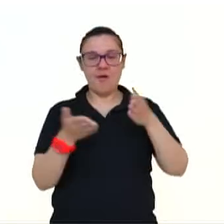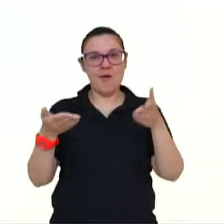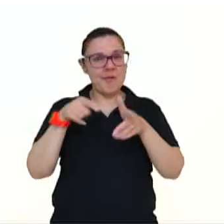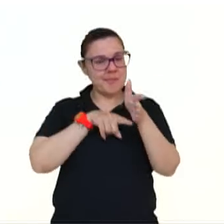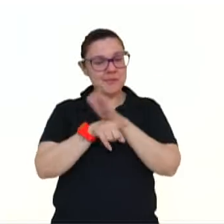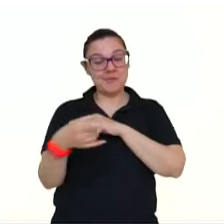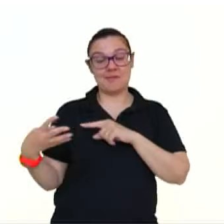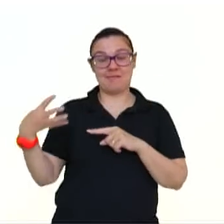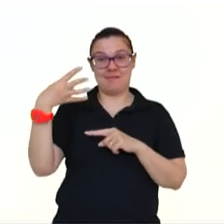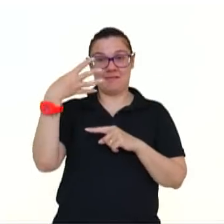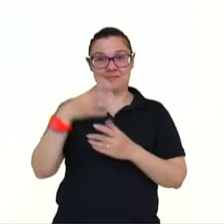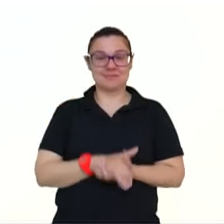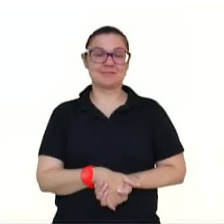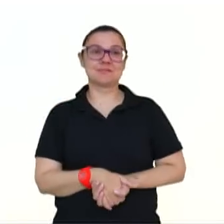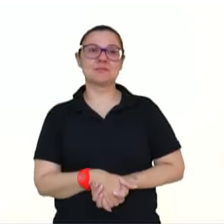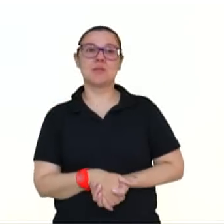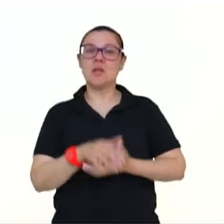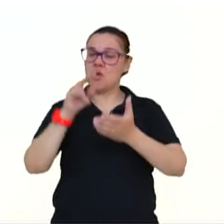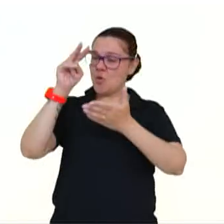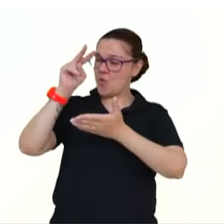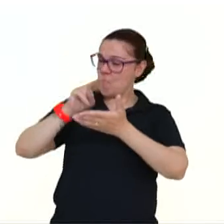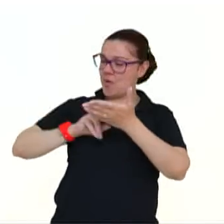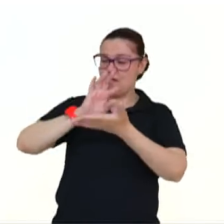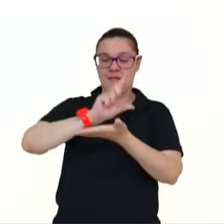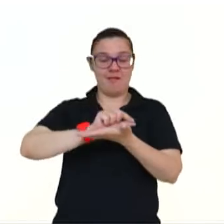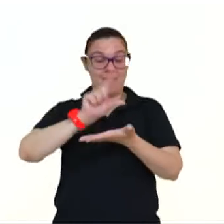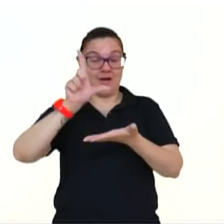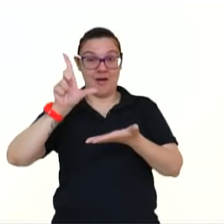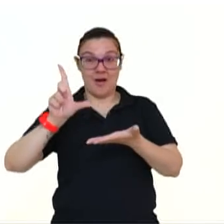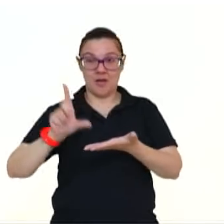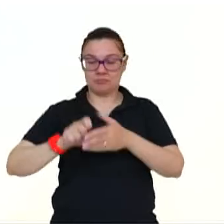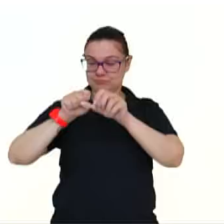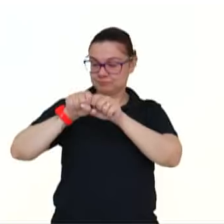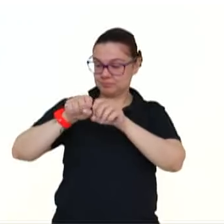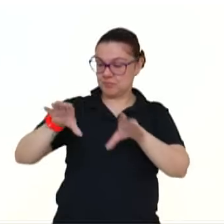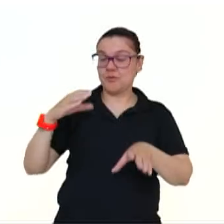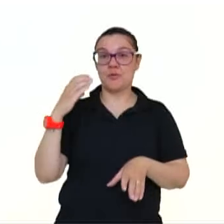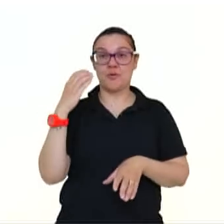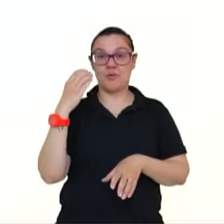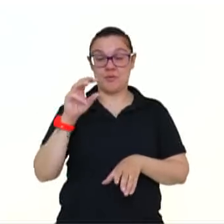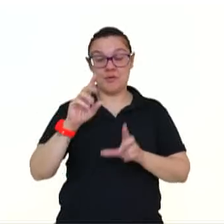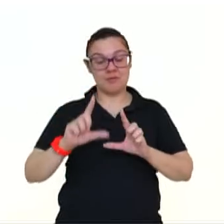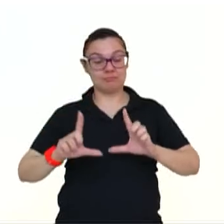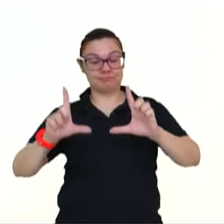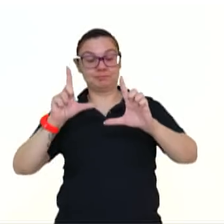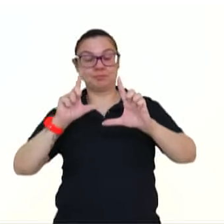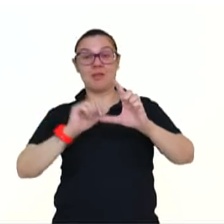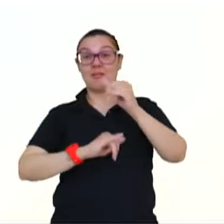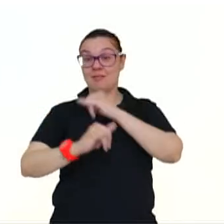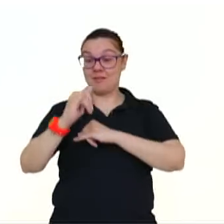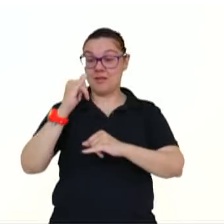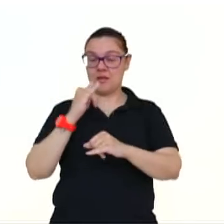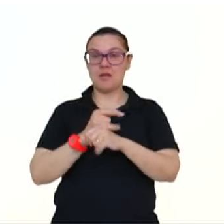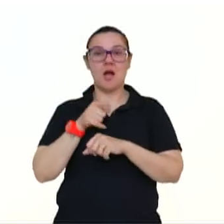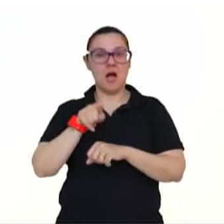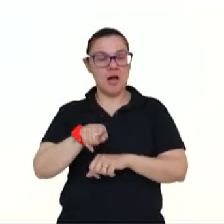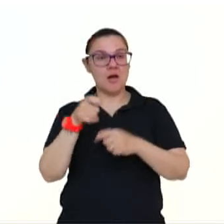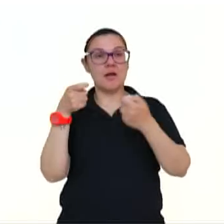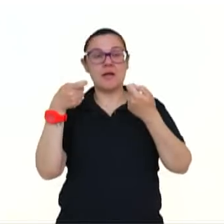Questão de número 4. Ao ler um artigo de divulgação científica na web, o leitor precisa